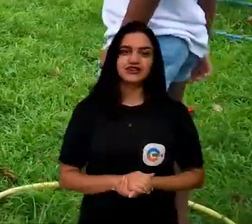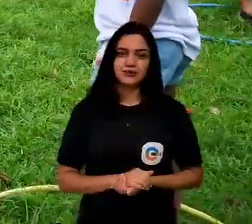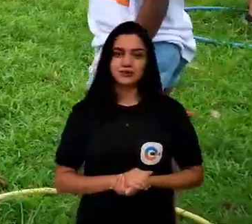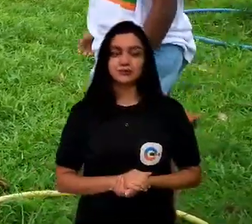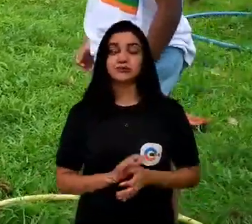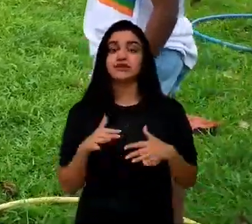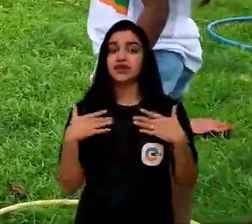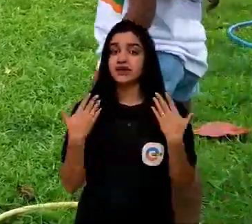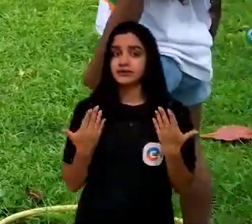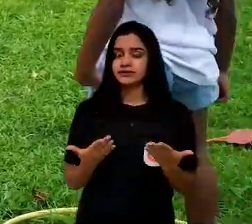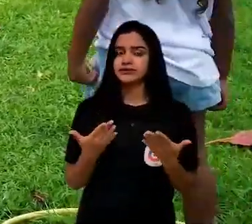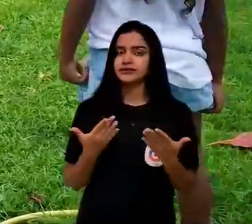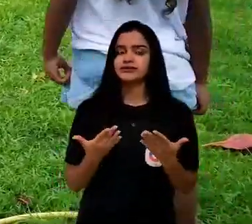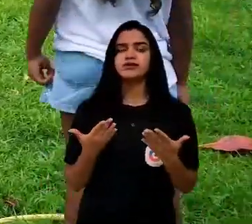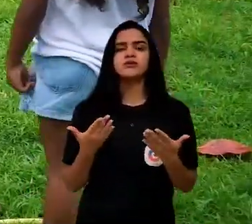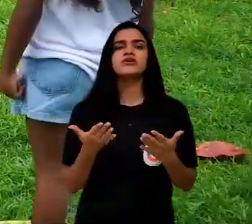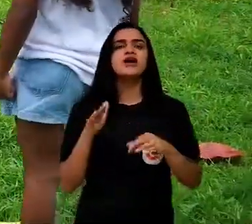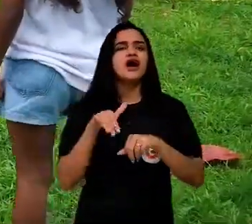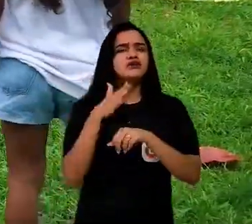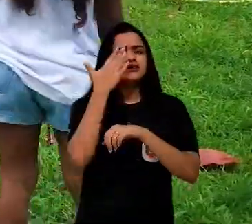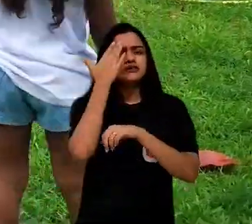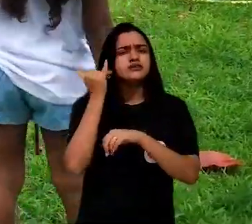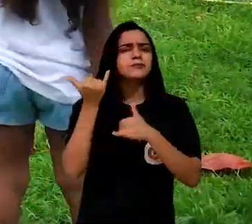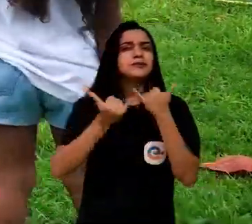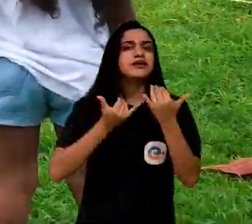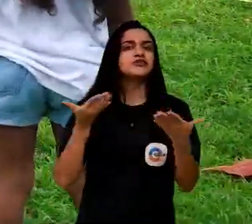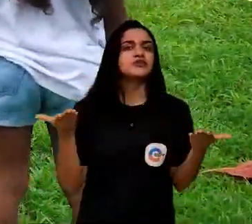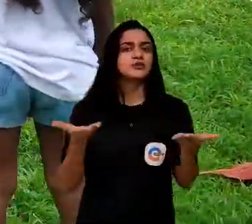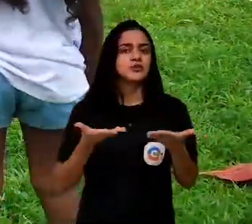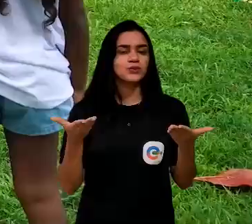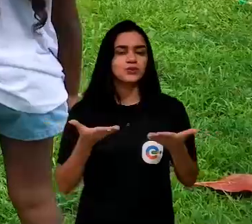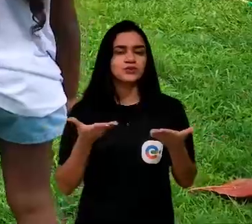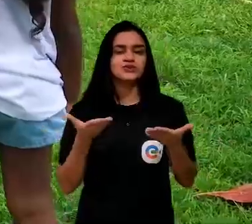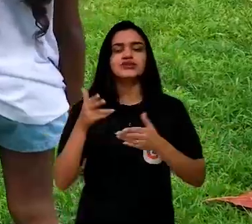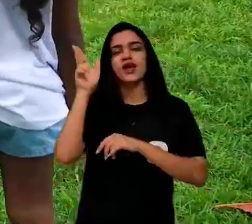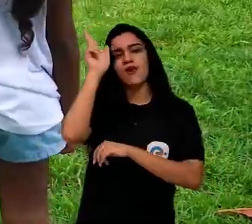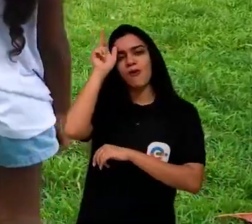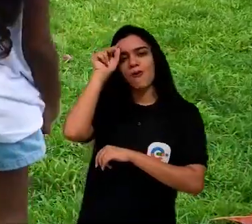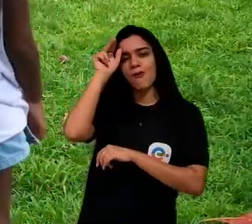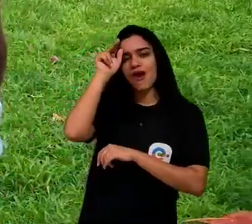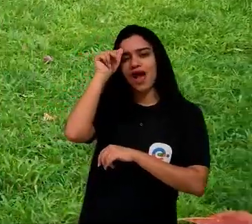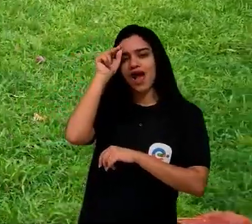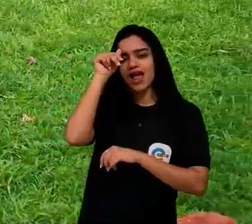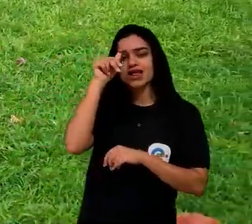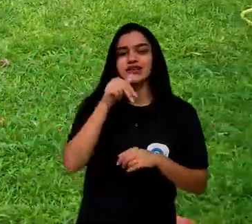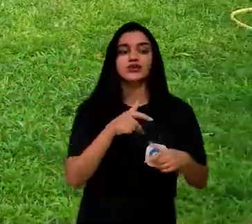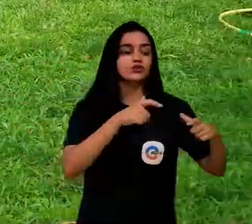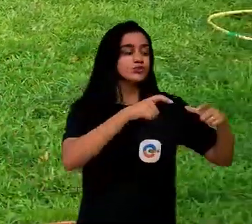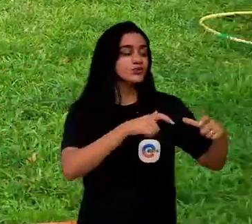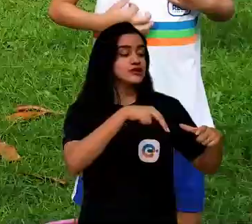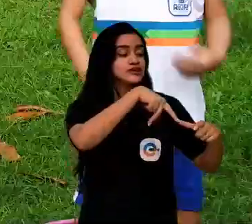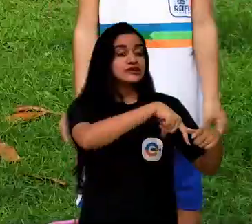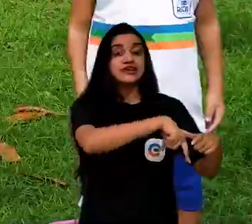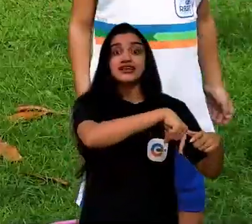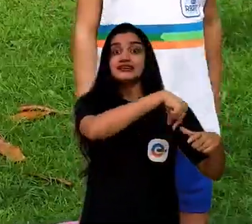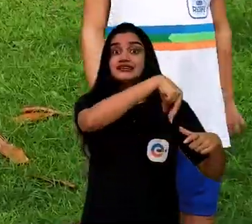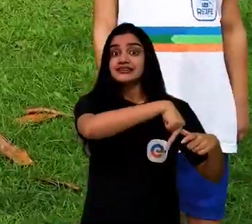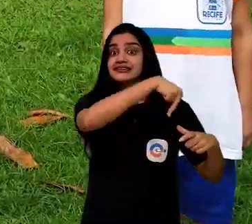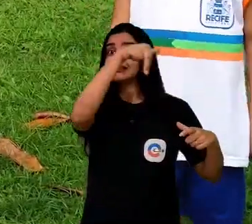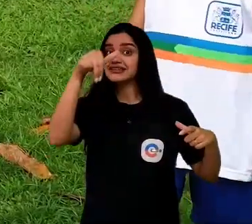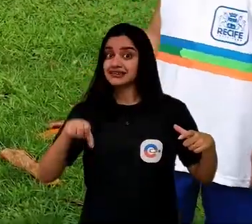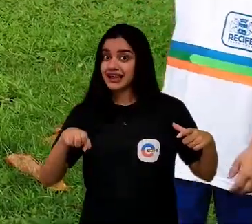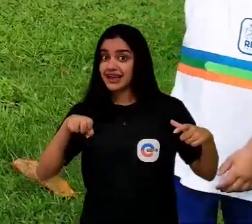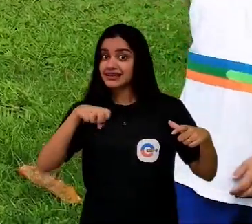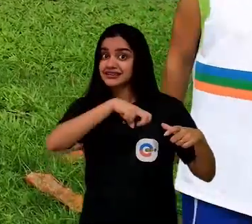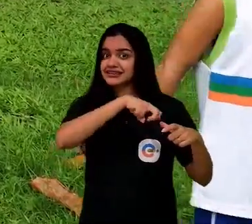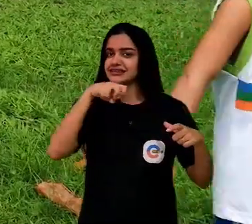Então, sabe qual vai ser a brincadeira de hoje? Coelhinho. Coelhinho sai da toca, isso mesmo. Essa brincadeira é